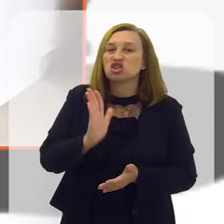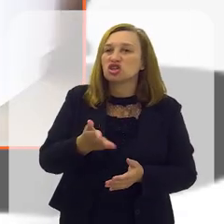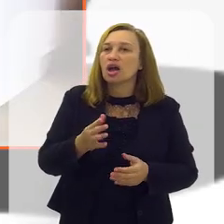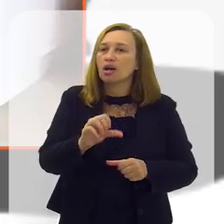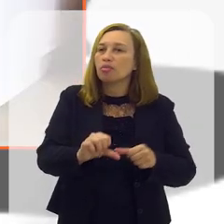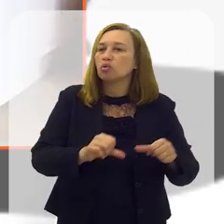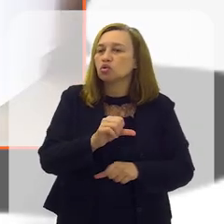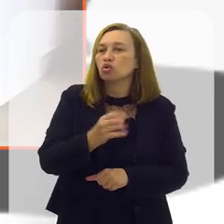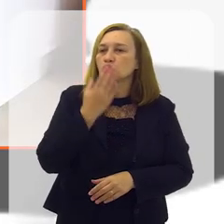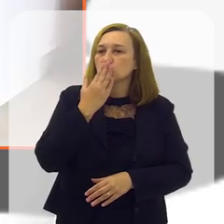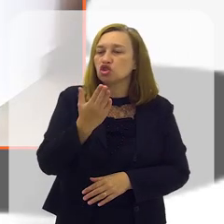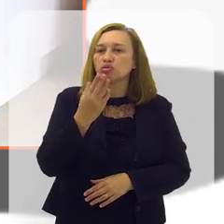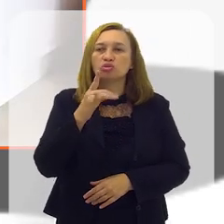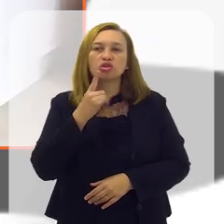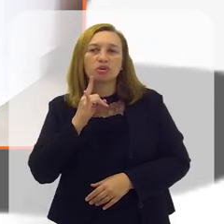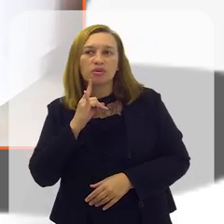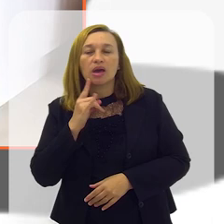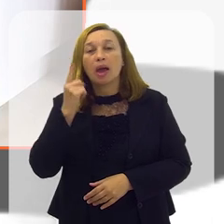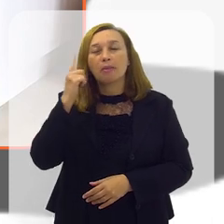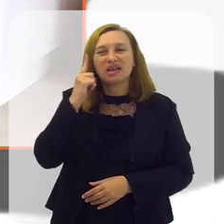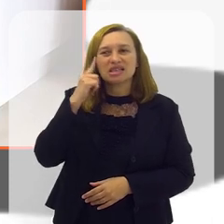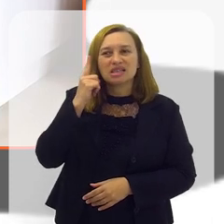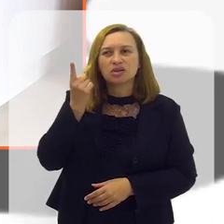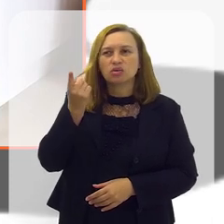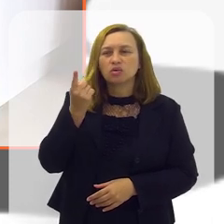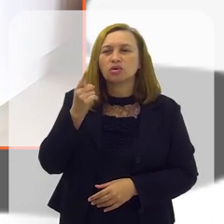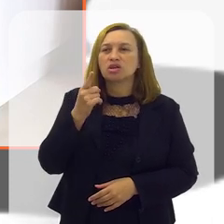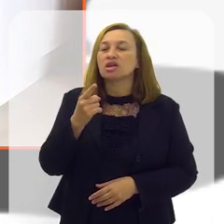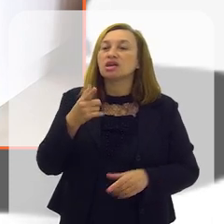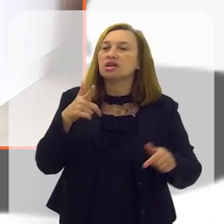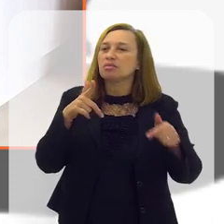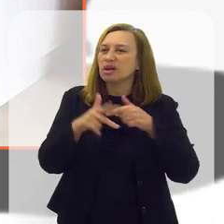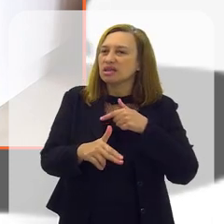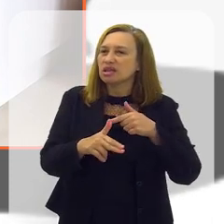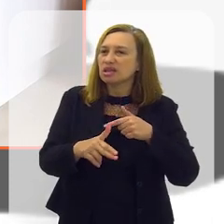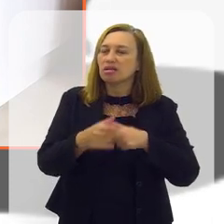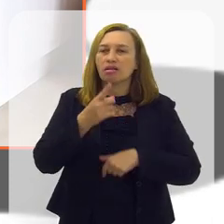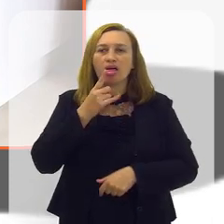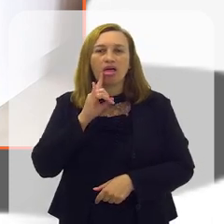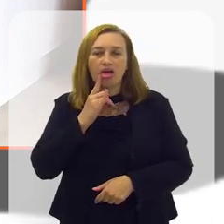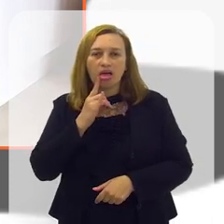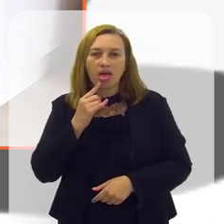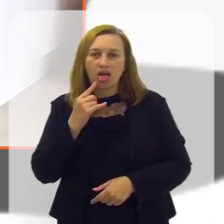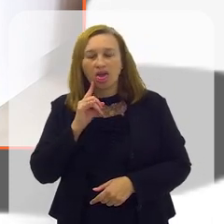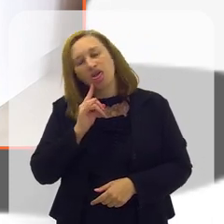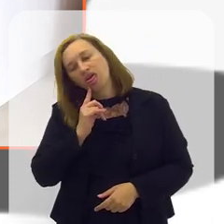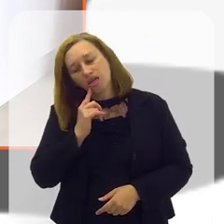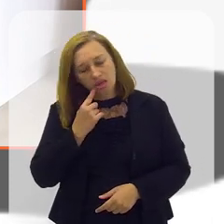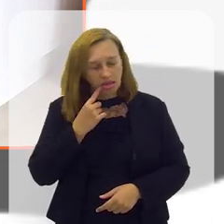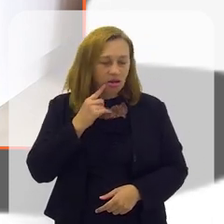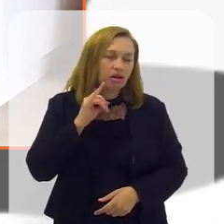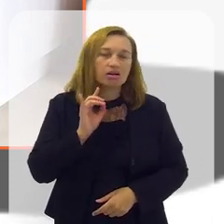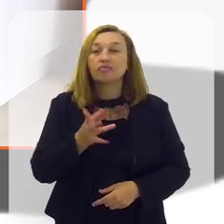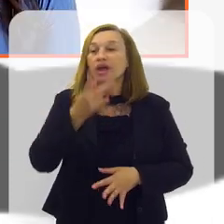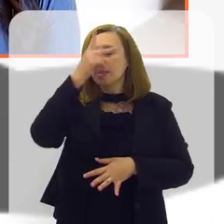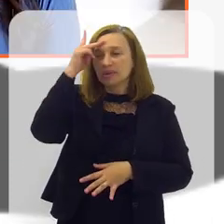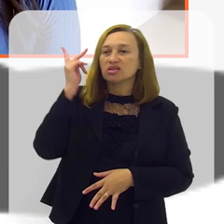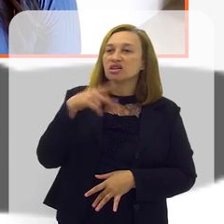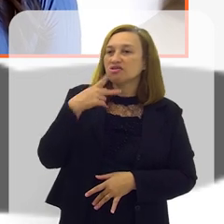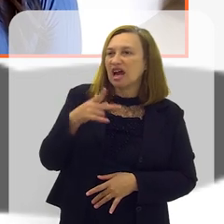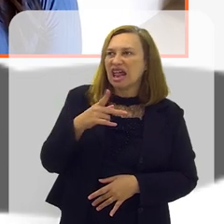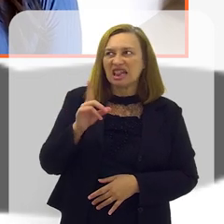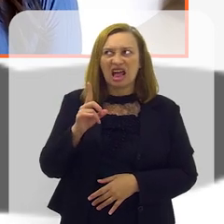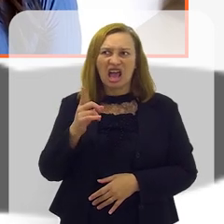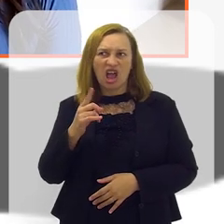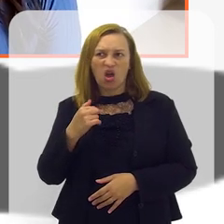pensar. Já mudou de tipo de bebida na esperança de que isso iria impedi-lo de ficar bêbado? E aí,